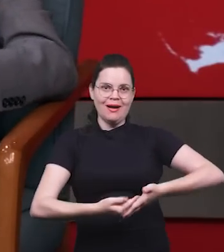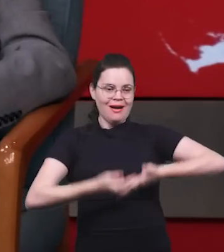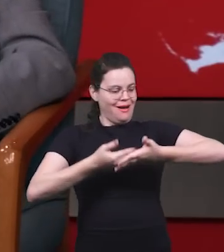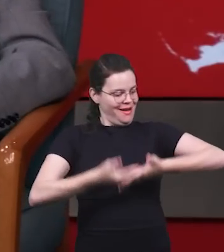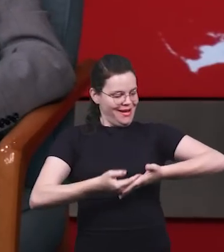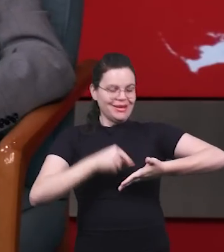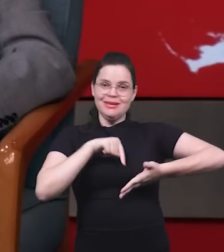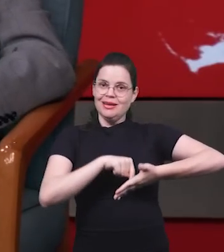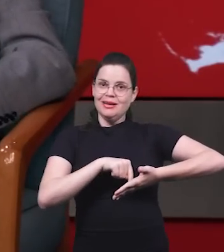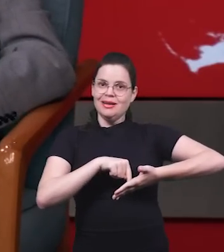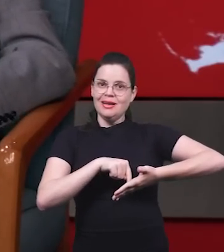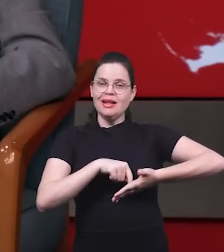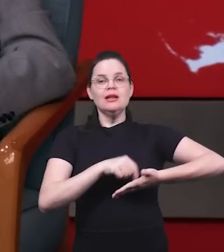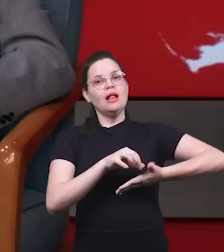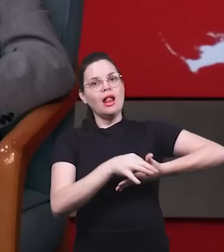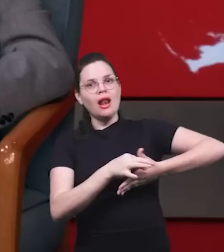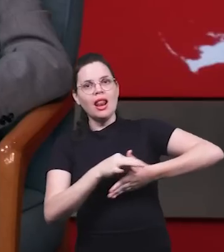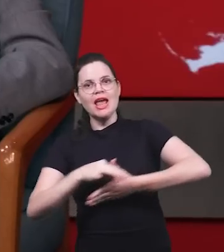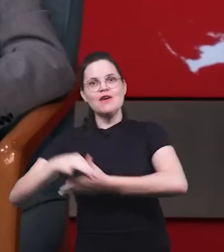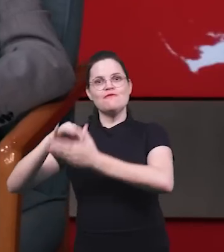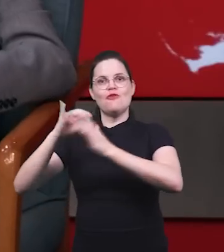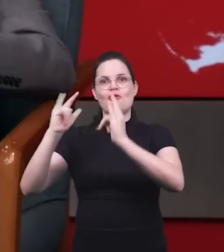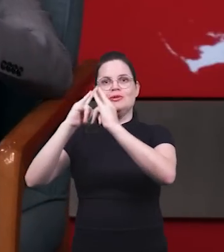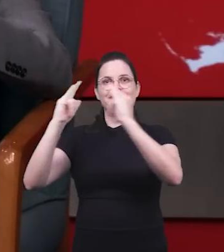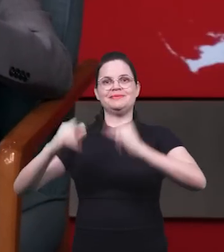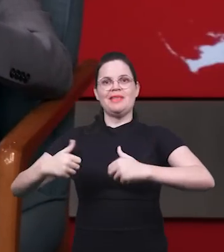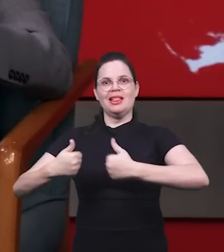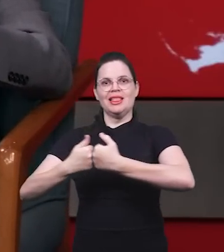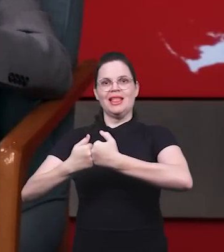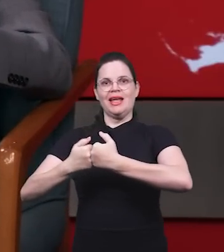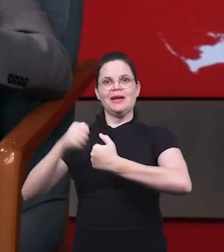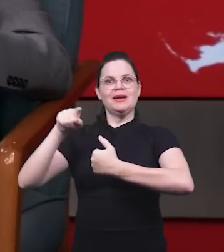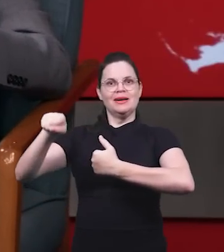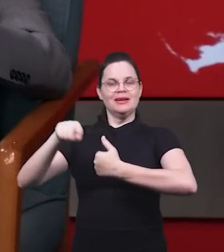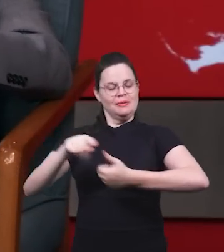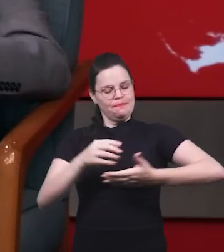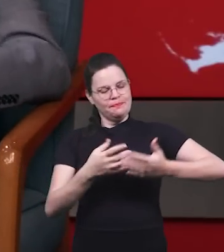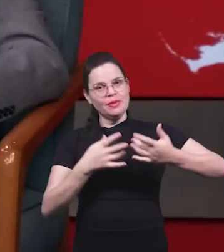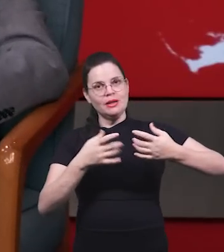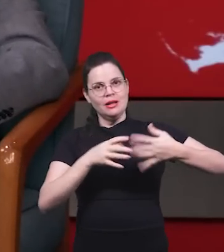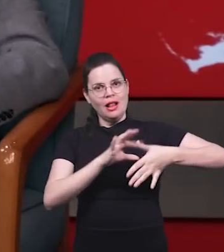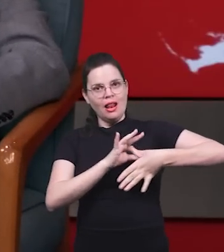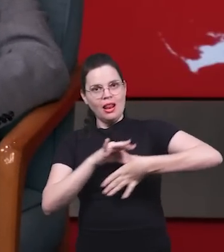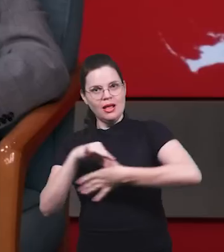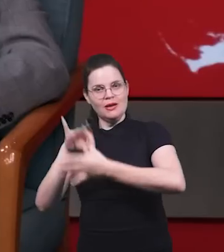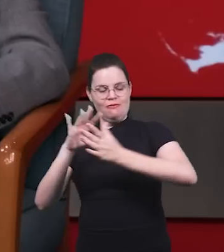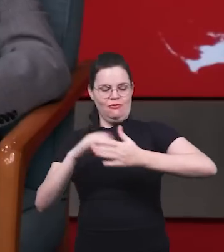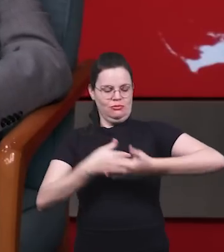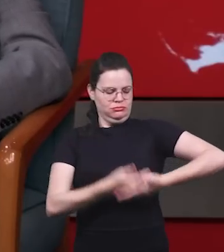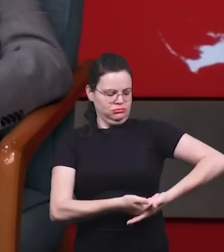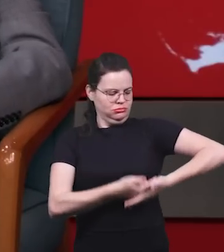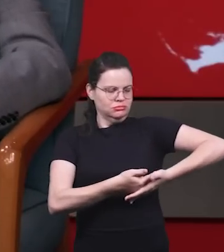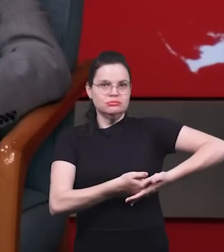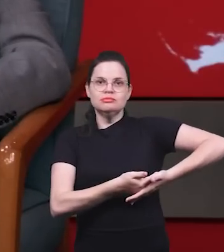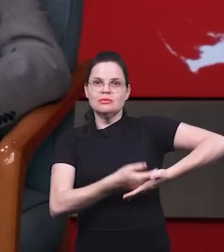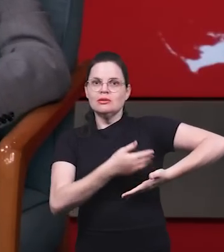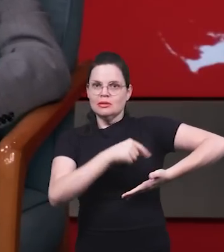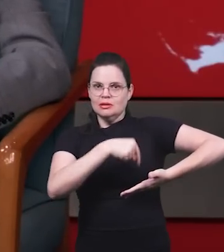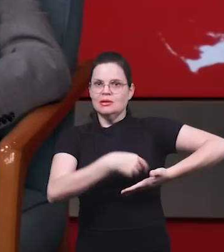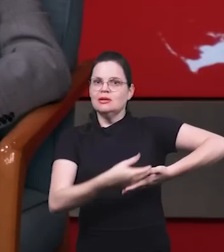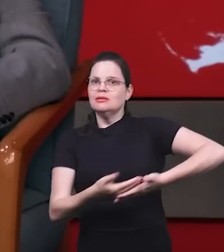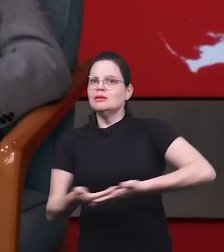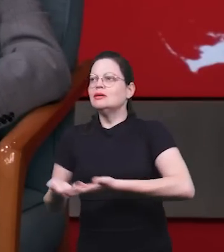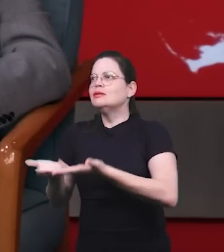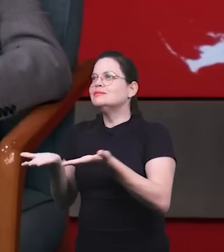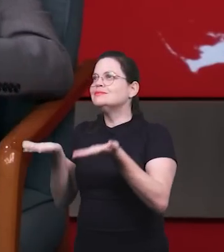criança, não é? Recém-nascido, e depois foi batizado nas águas com 30 anos de